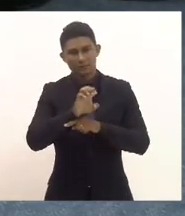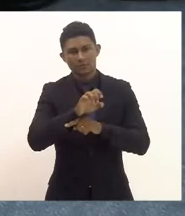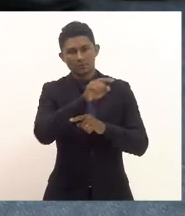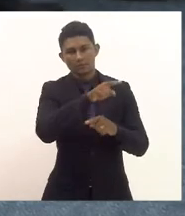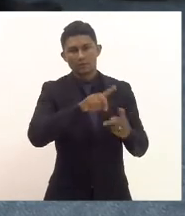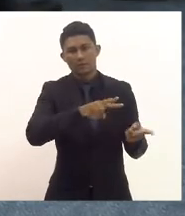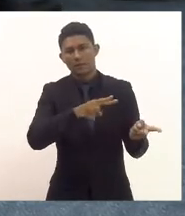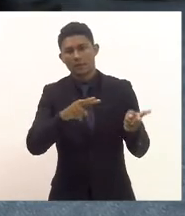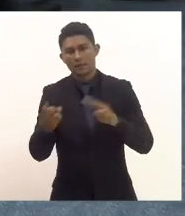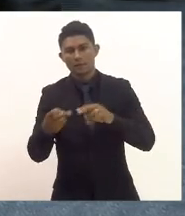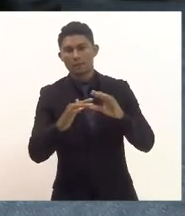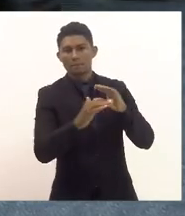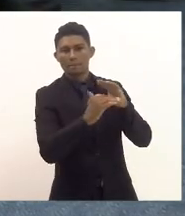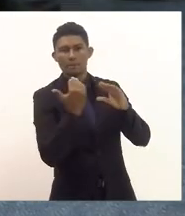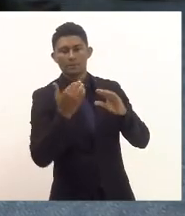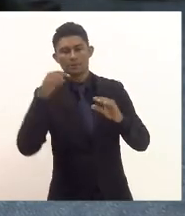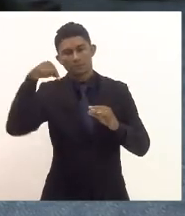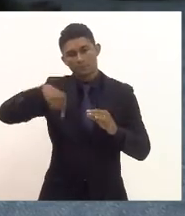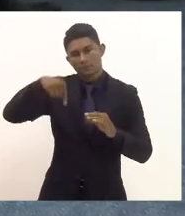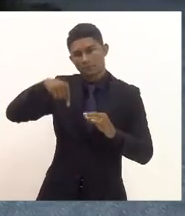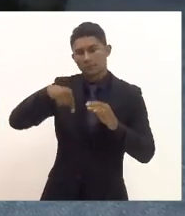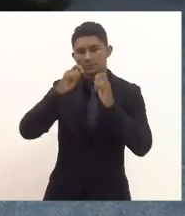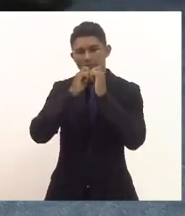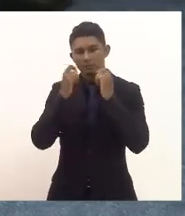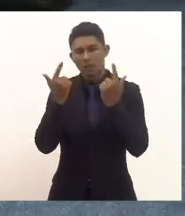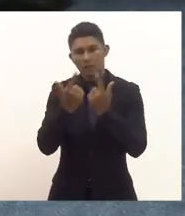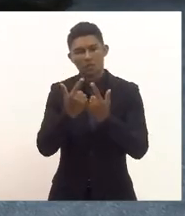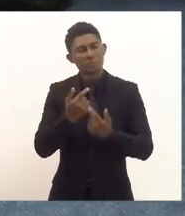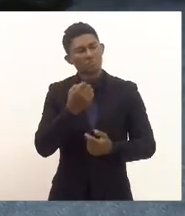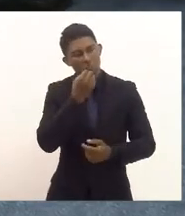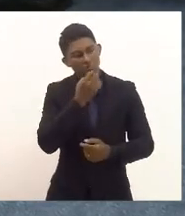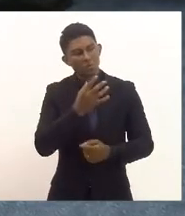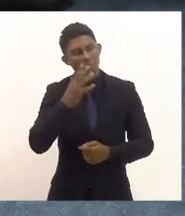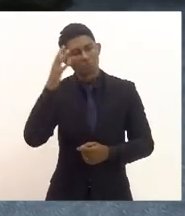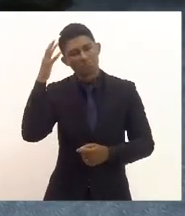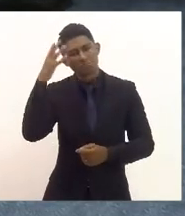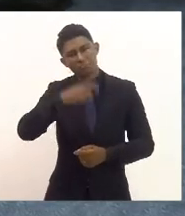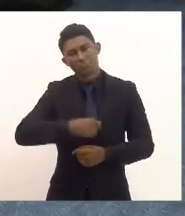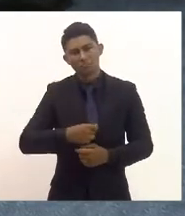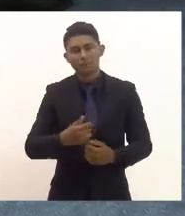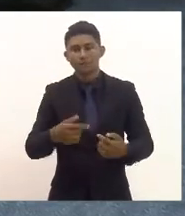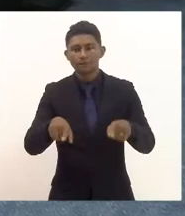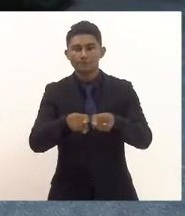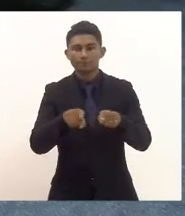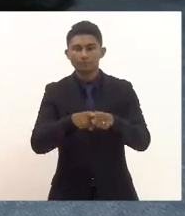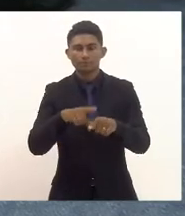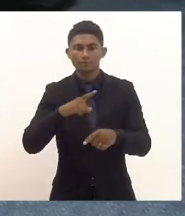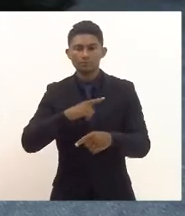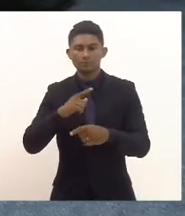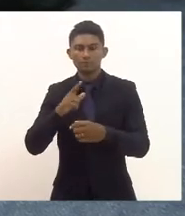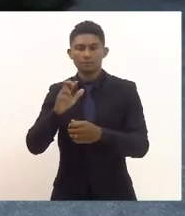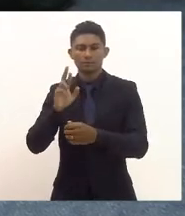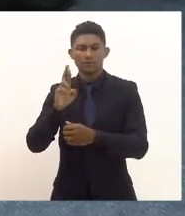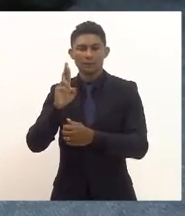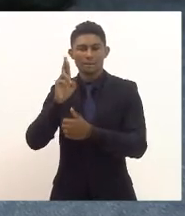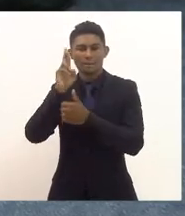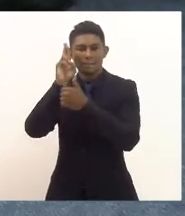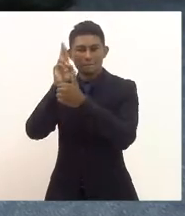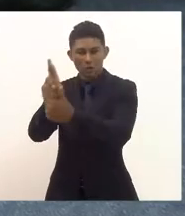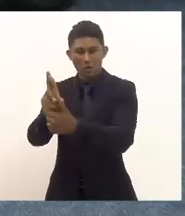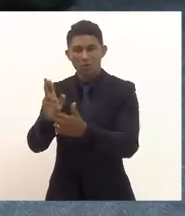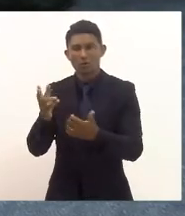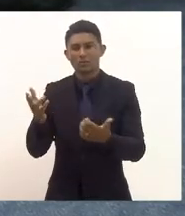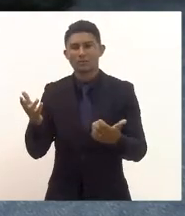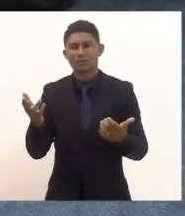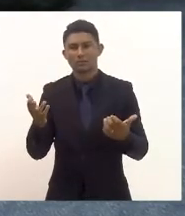uma mensagem para o Parlamento tá tipo assim como já faz o procurador-geral de Justiça ou apresenta um